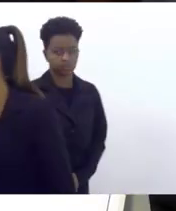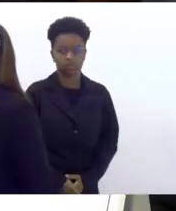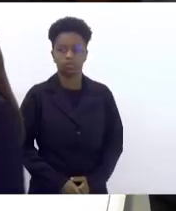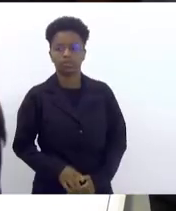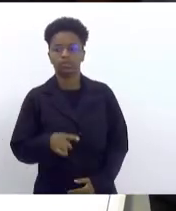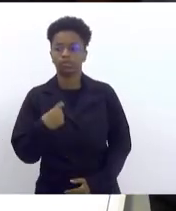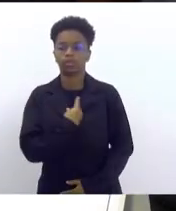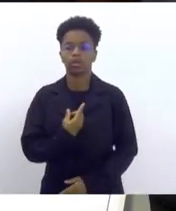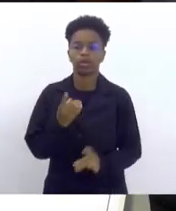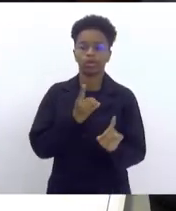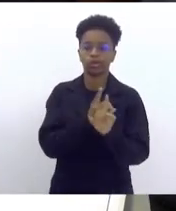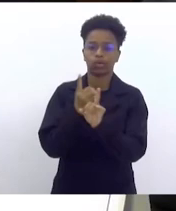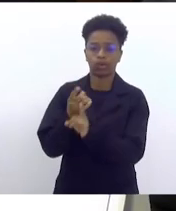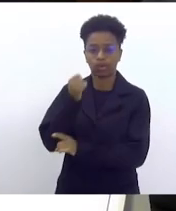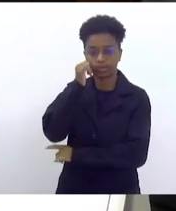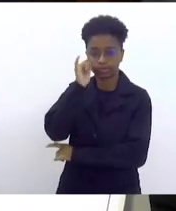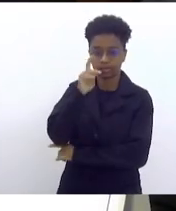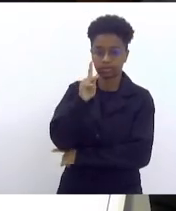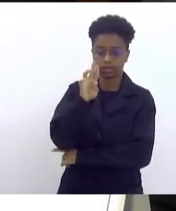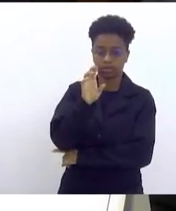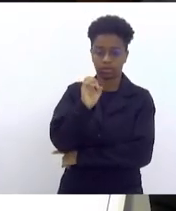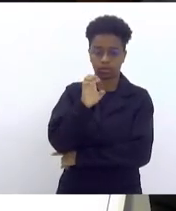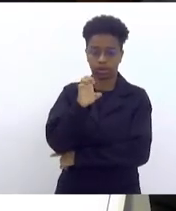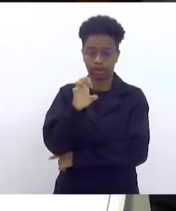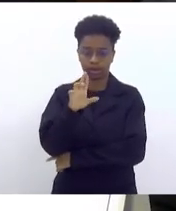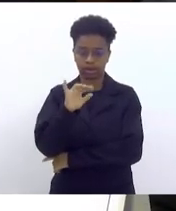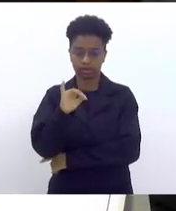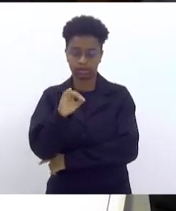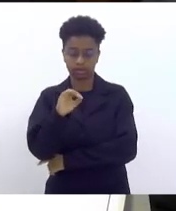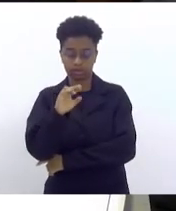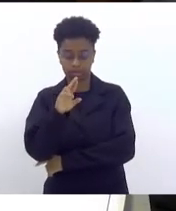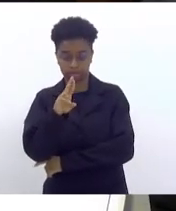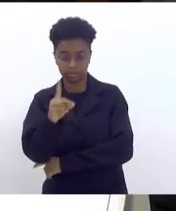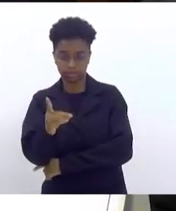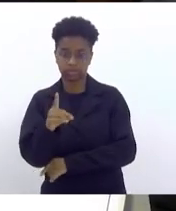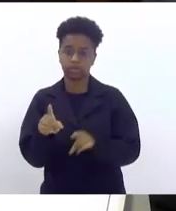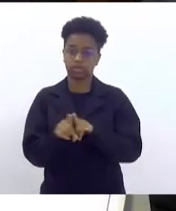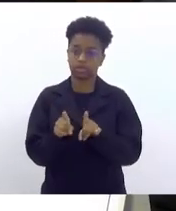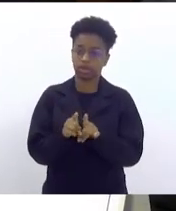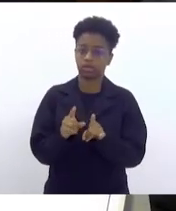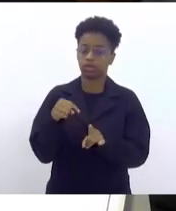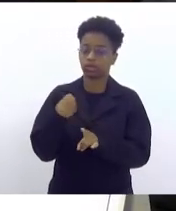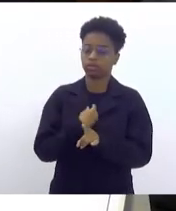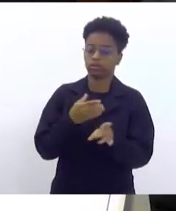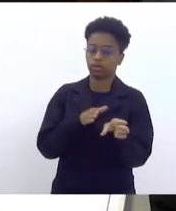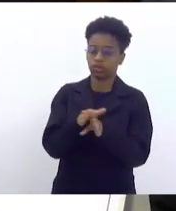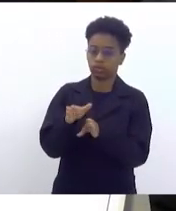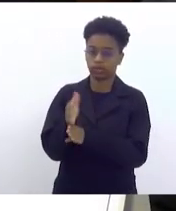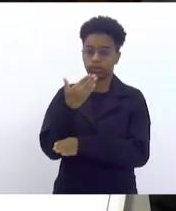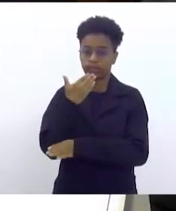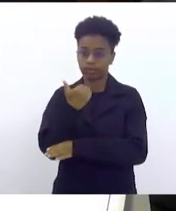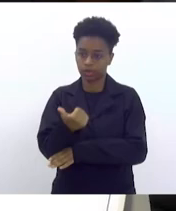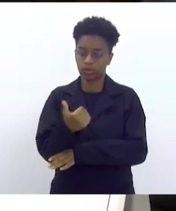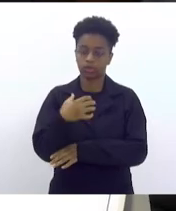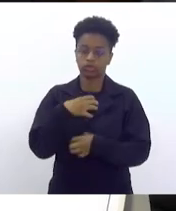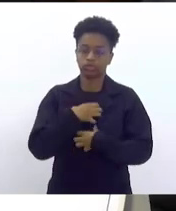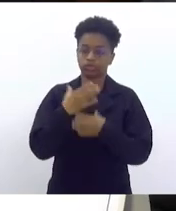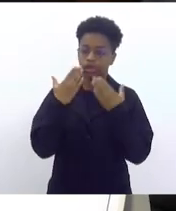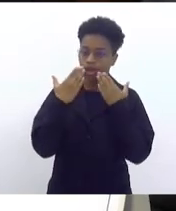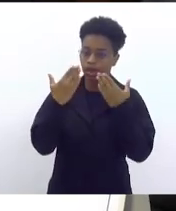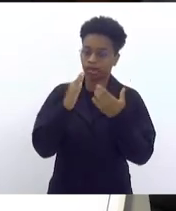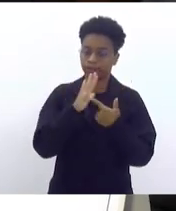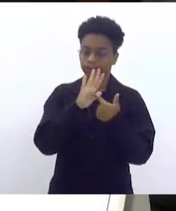encontros de prevenção do Proerd e quanto para Nossa tropa também estar melhor orientada em relação às formas de apresentação